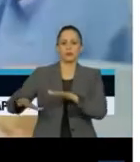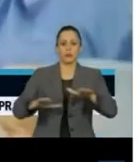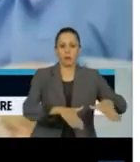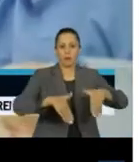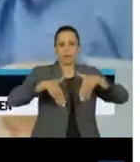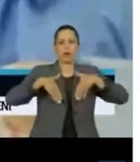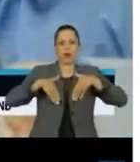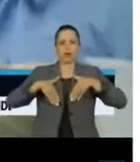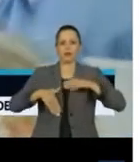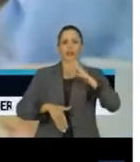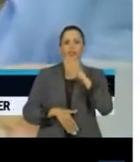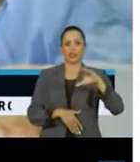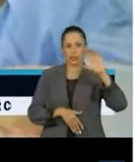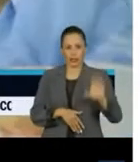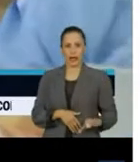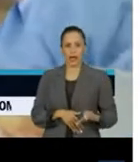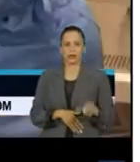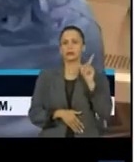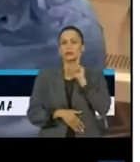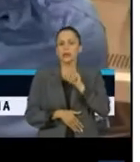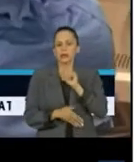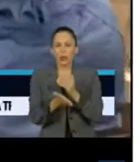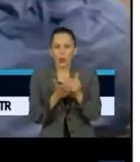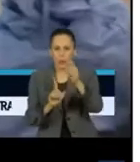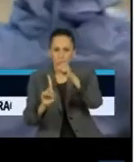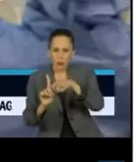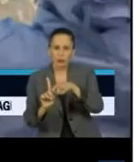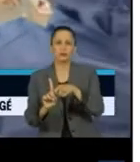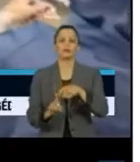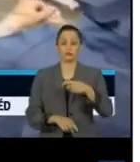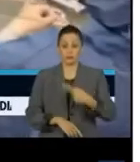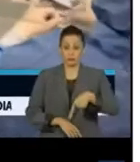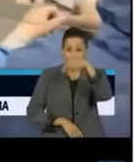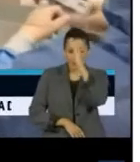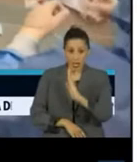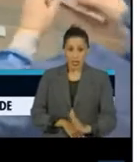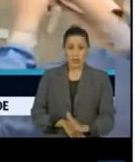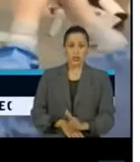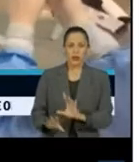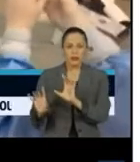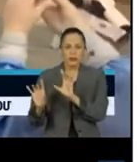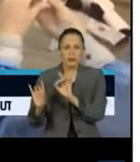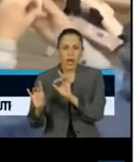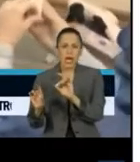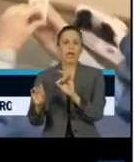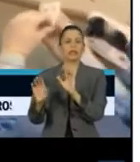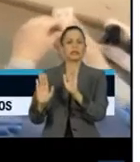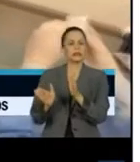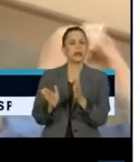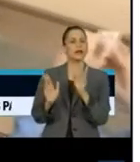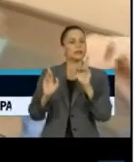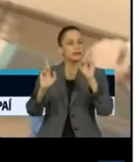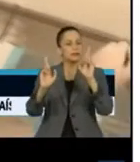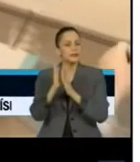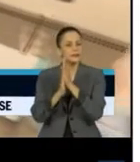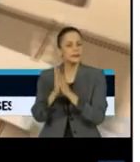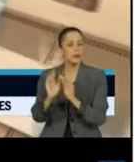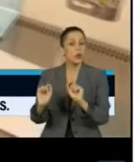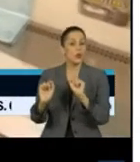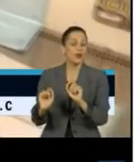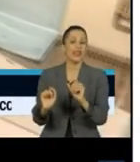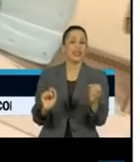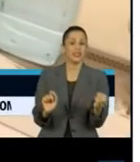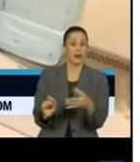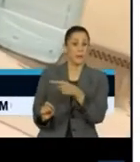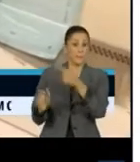nos Estados Unidos, no começo deste mês. Aqui no Brasil, uma técnica é a nova esperança para evitar que casos